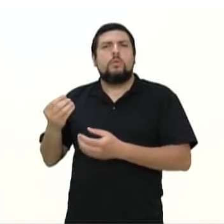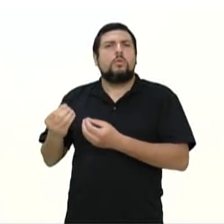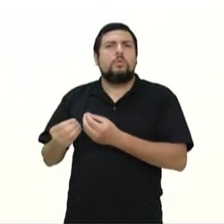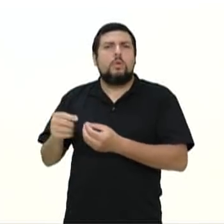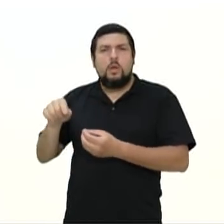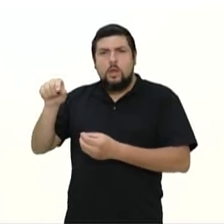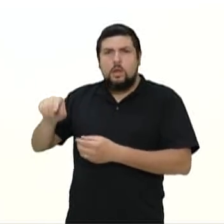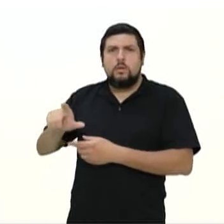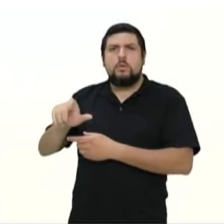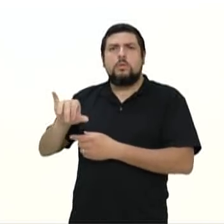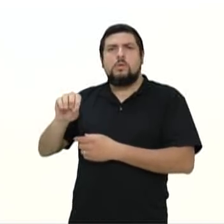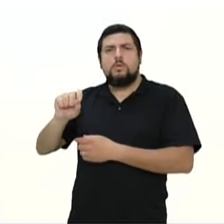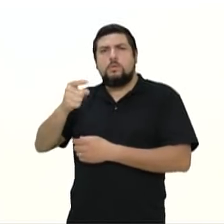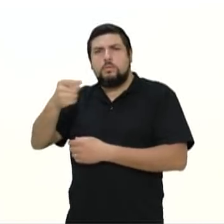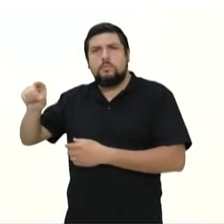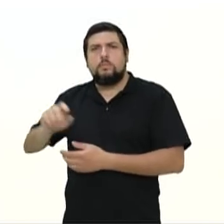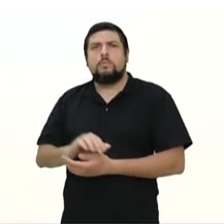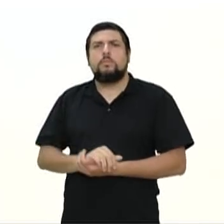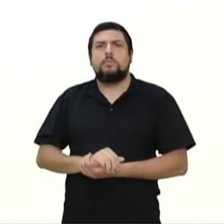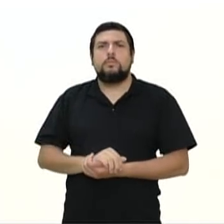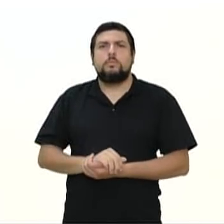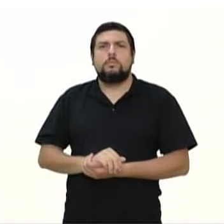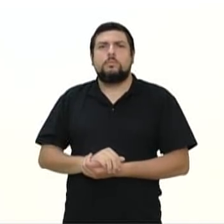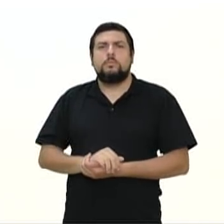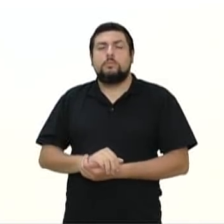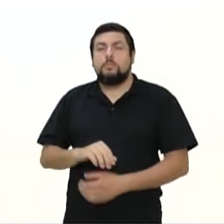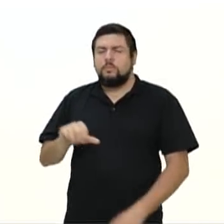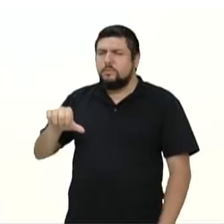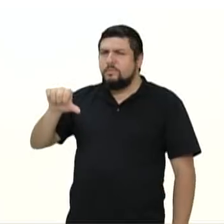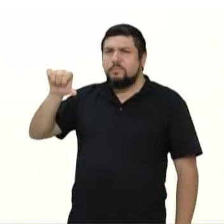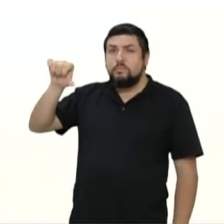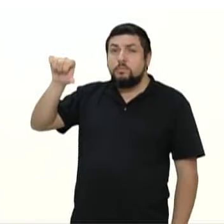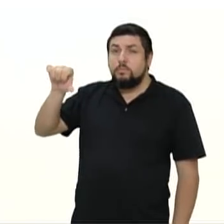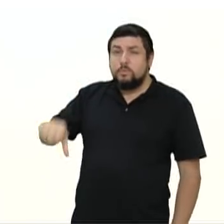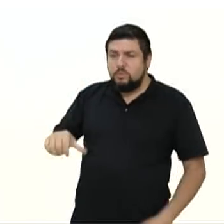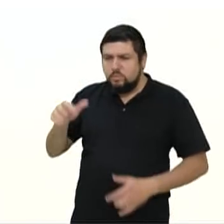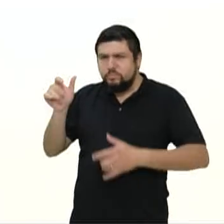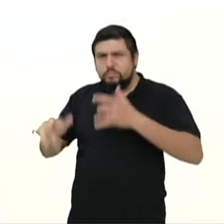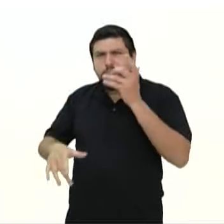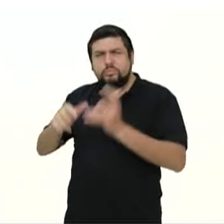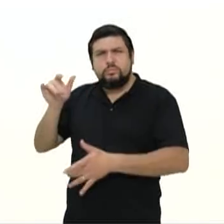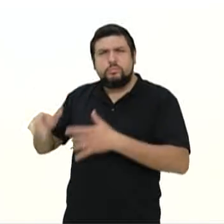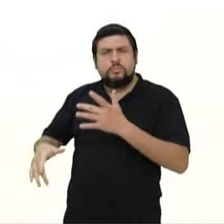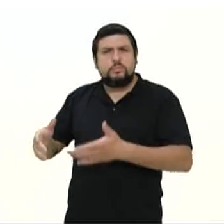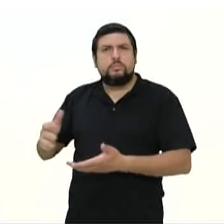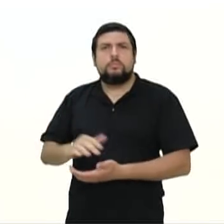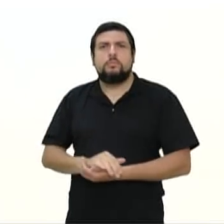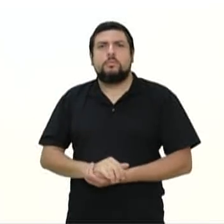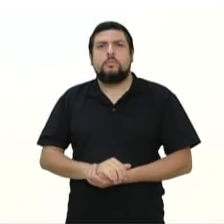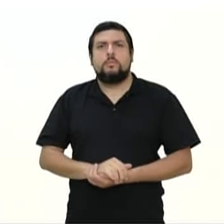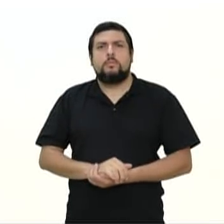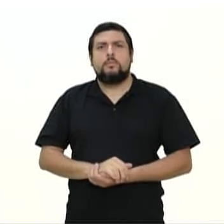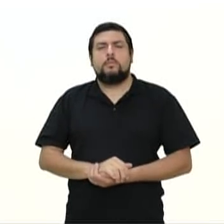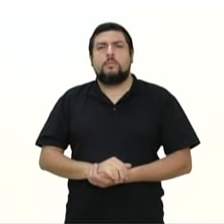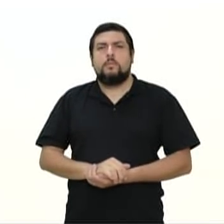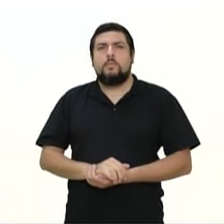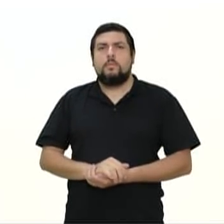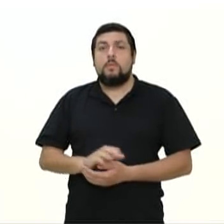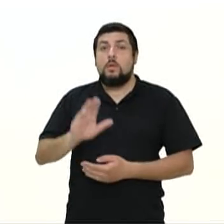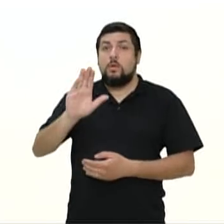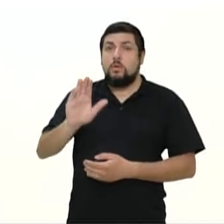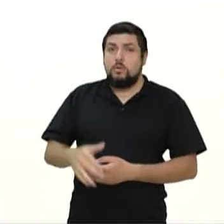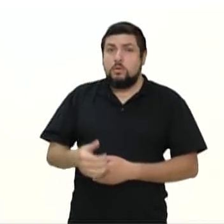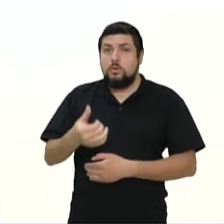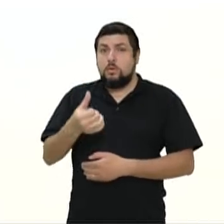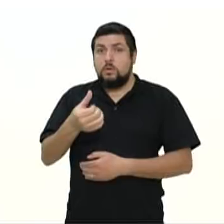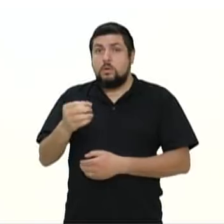final o lixão, a pior forma possível de descarte. 6 décadas